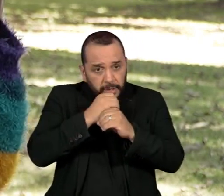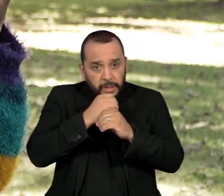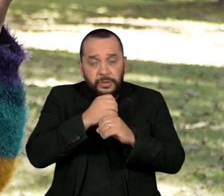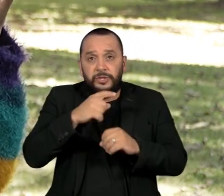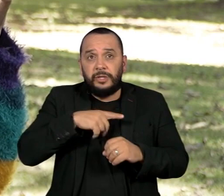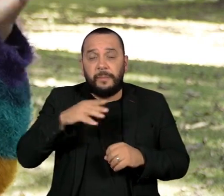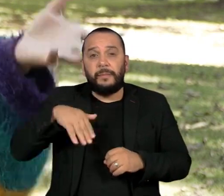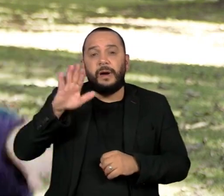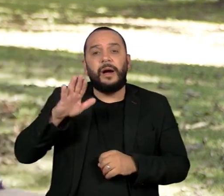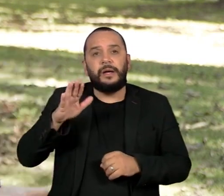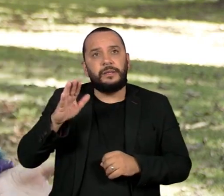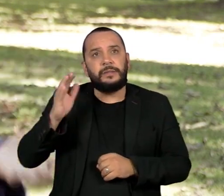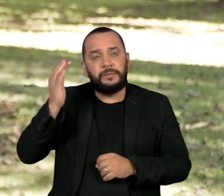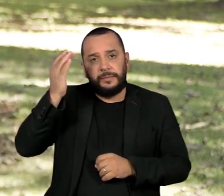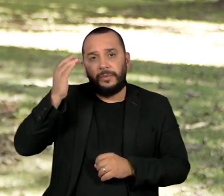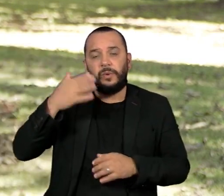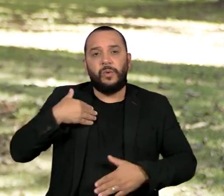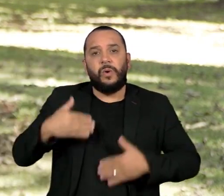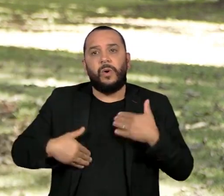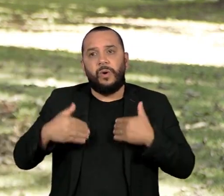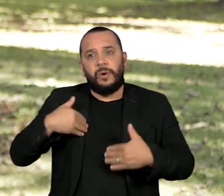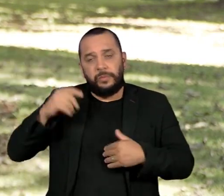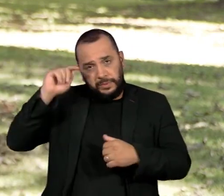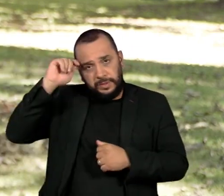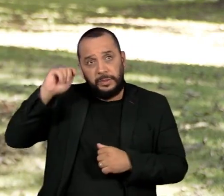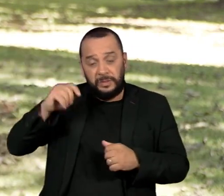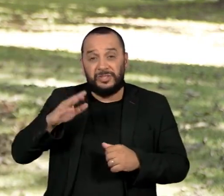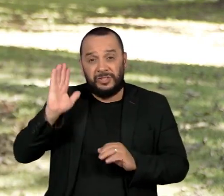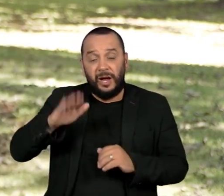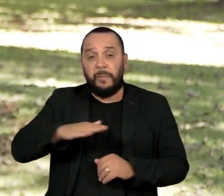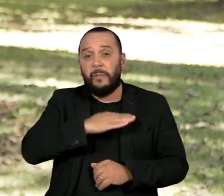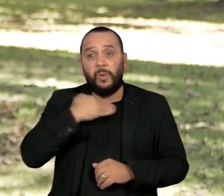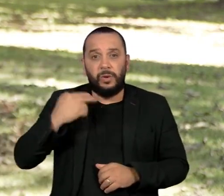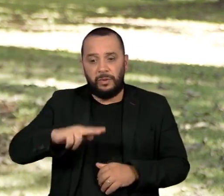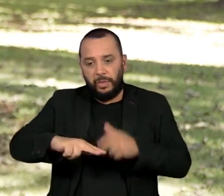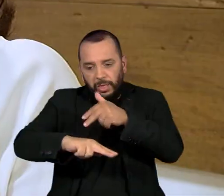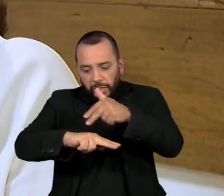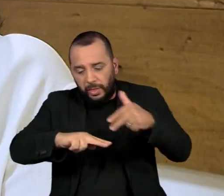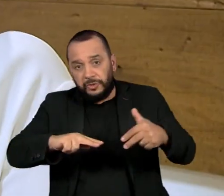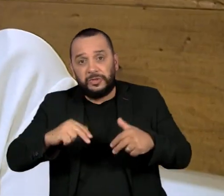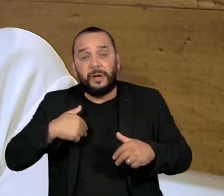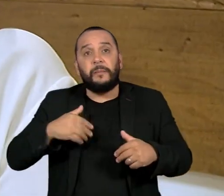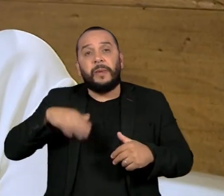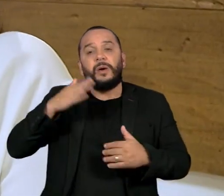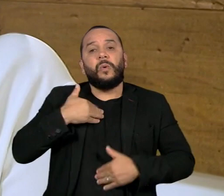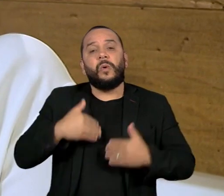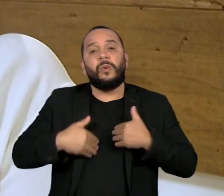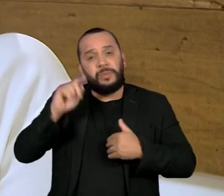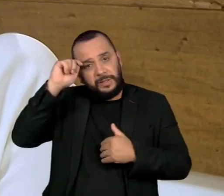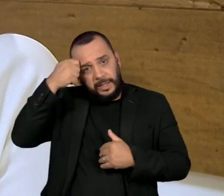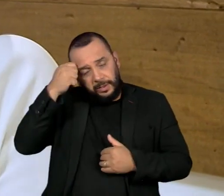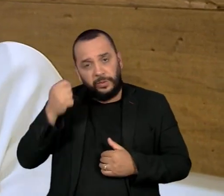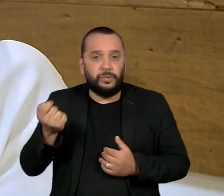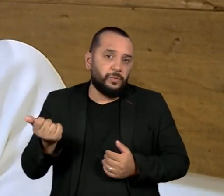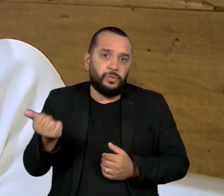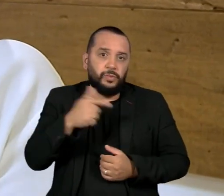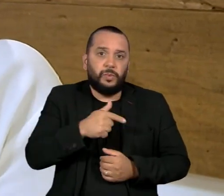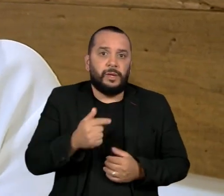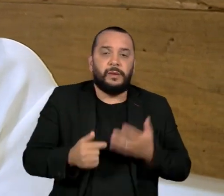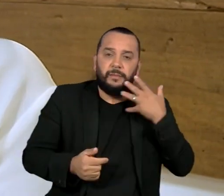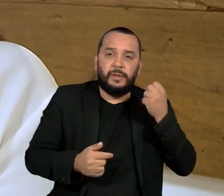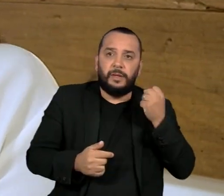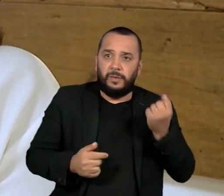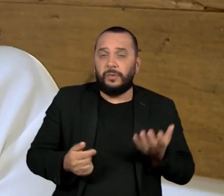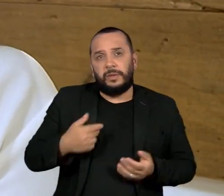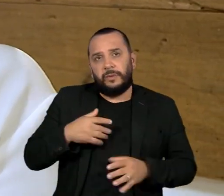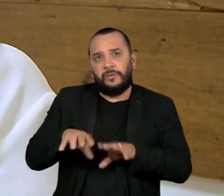negros pra gente estudar do que na minha turma. E isso é uma coisa que é muito recorrente. Eu me formei há 36 anos atrás e demorei,